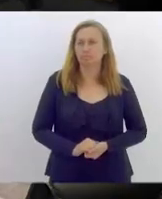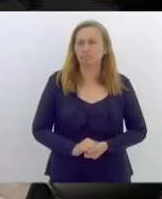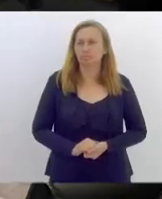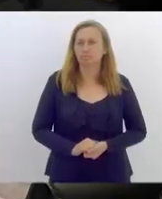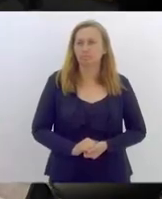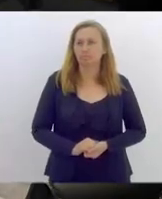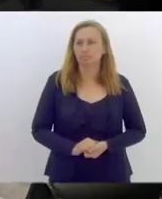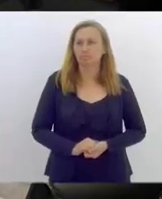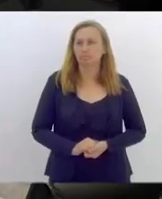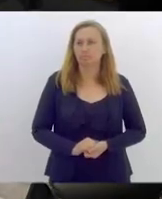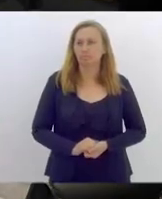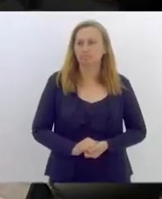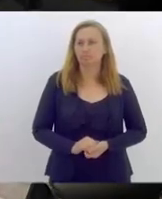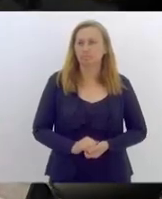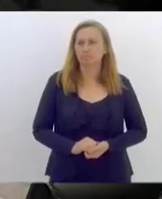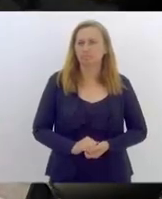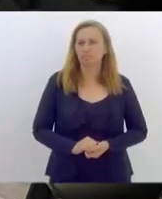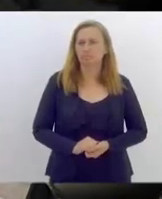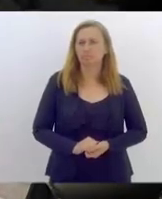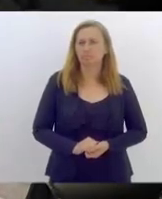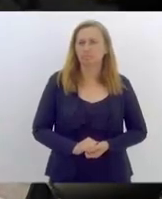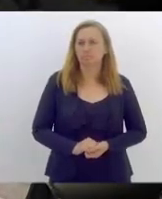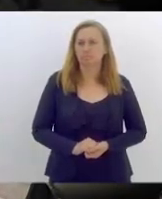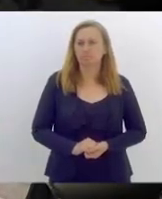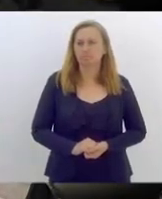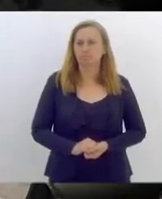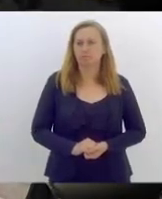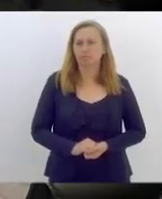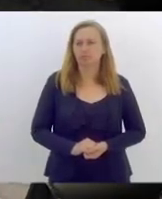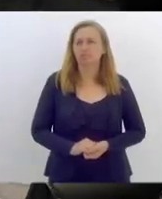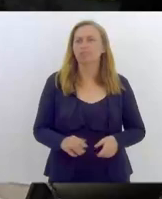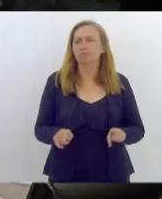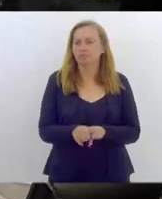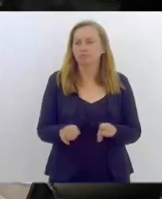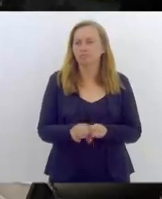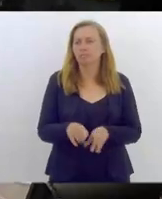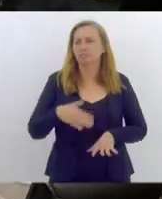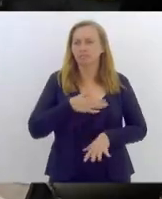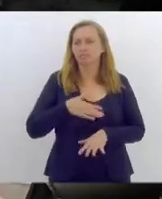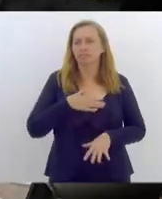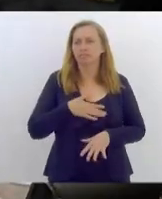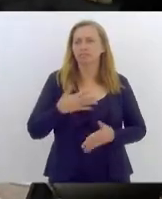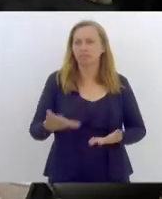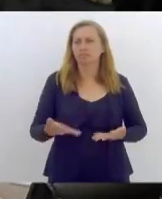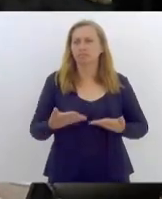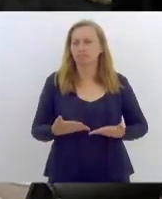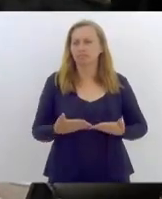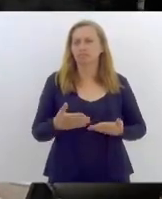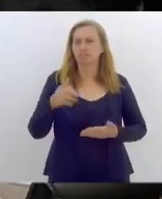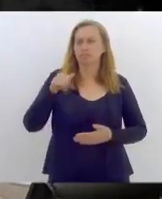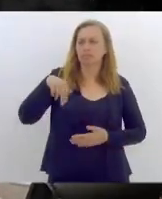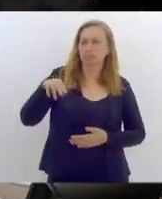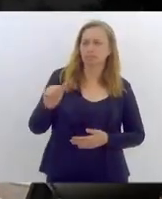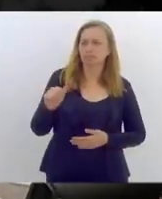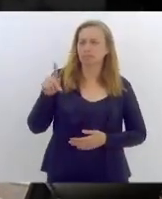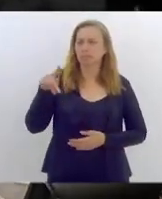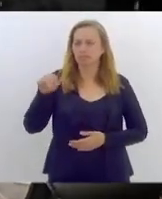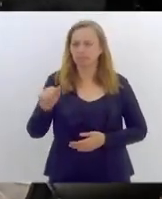Não poderia perder essa, Jaque. Gostaria também de convidar a professora Ana Paula Miranda,